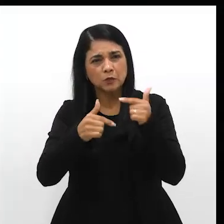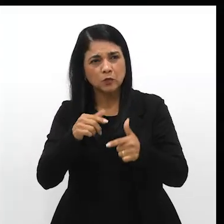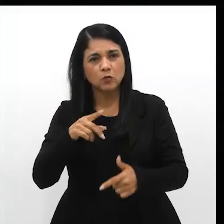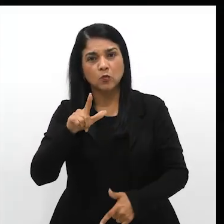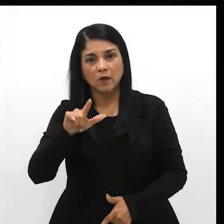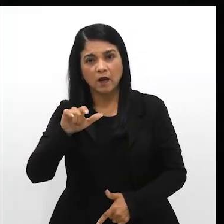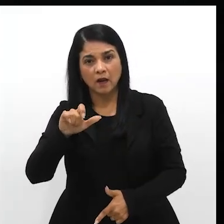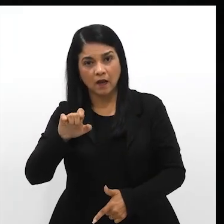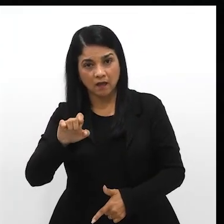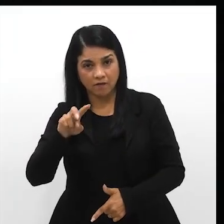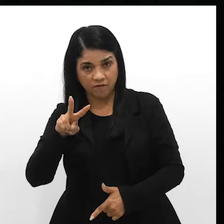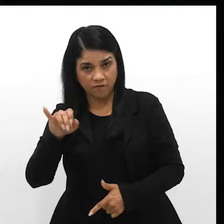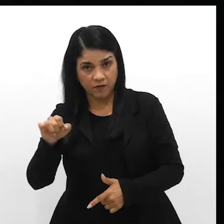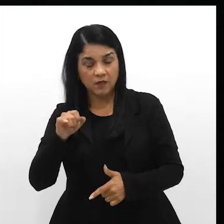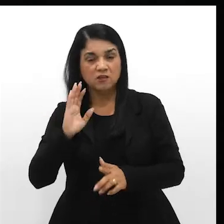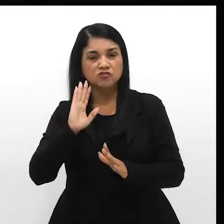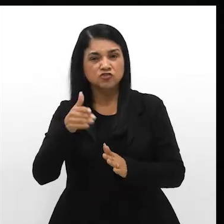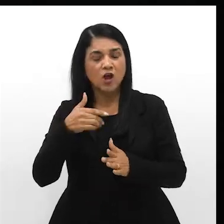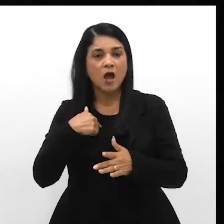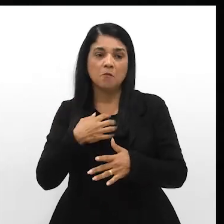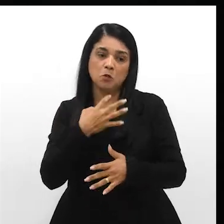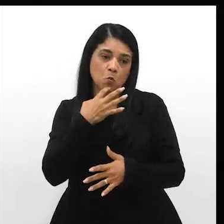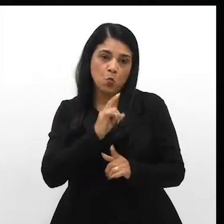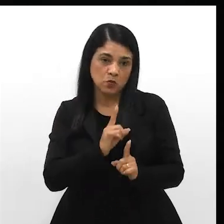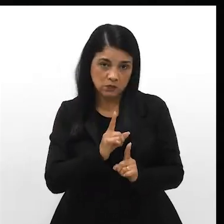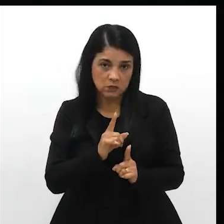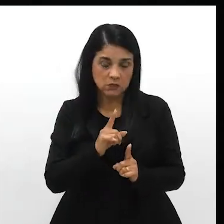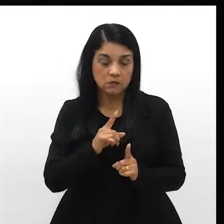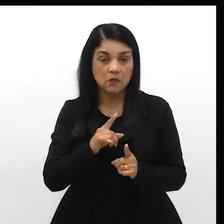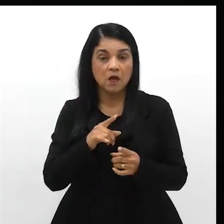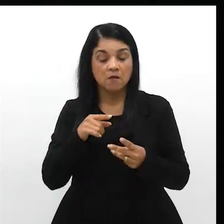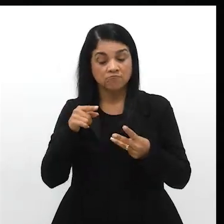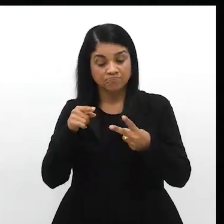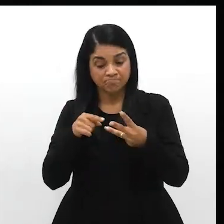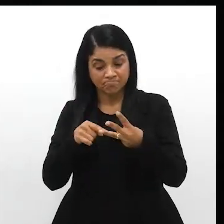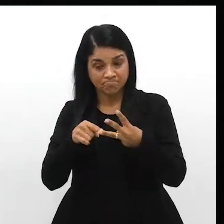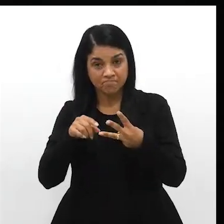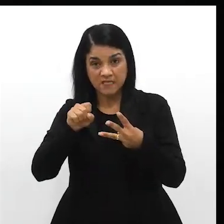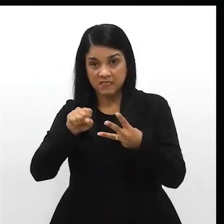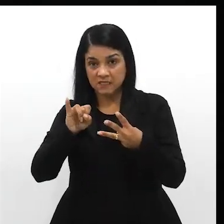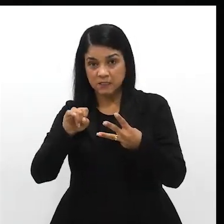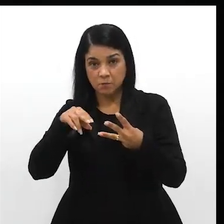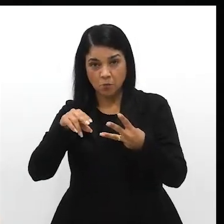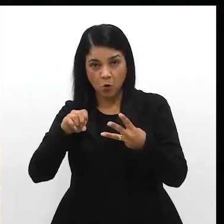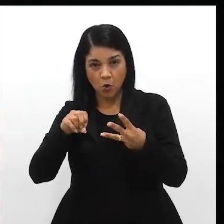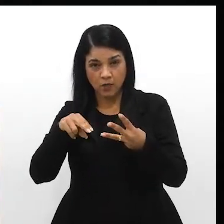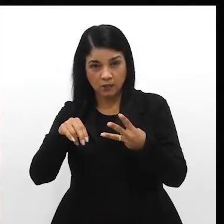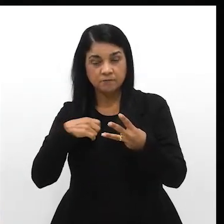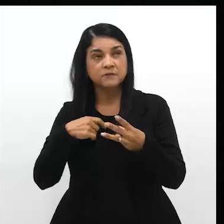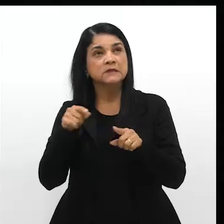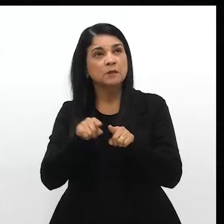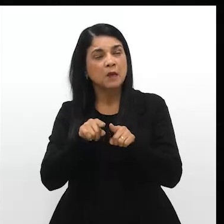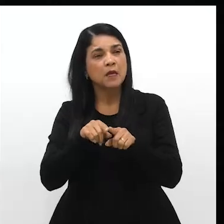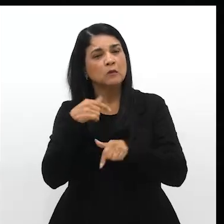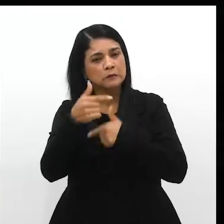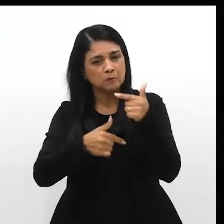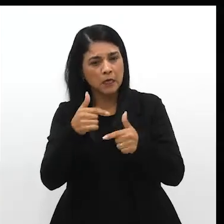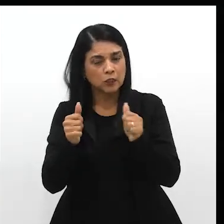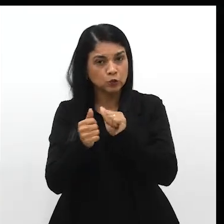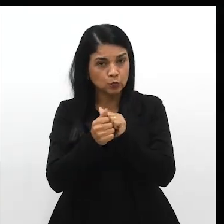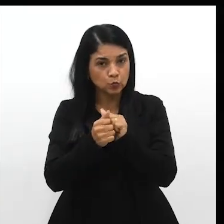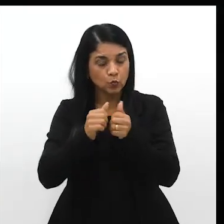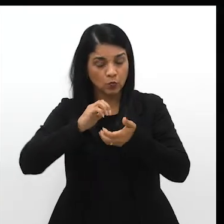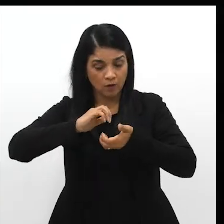Levi, né? Isso, começou com o Levi, já estava há bastante tempo, não a conhecia, mas agora ela está fazendo umas... Eu trabalhei muitos entrando. anos com a Andréa